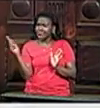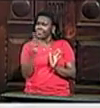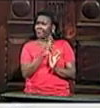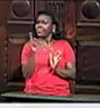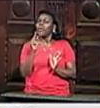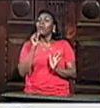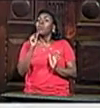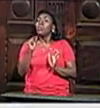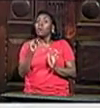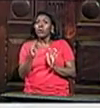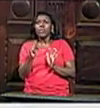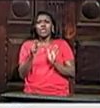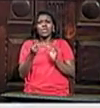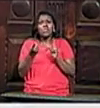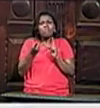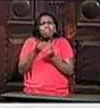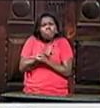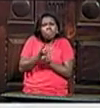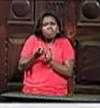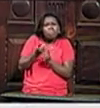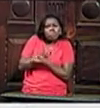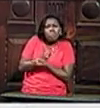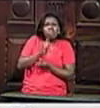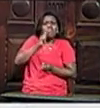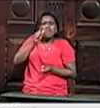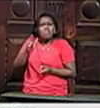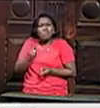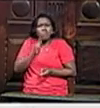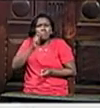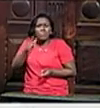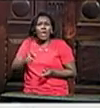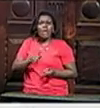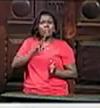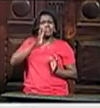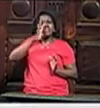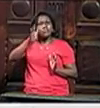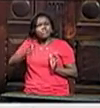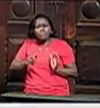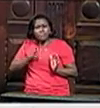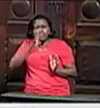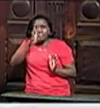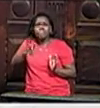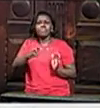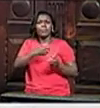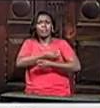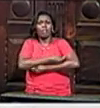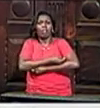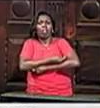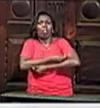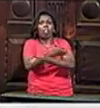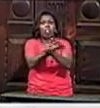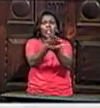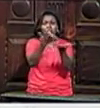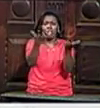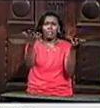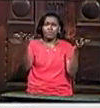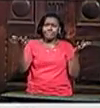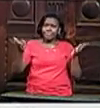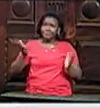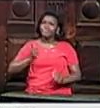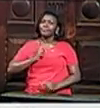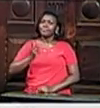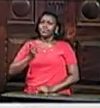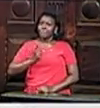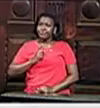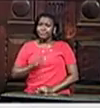mas panfletos apócrifos com calúnias um com denúncias enfim com um é desvirtuamentos das